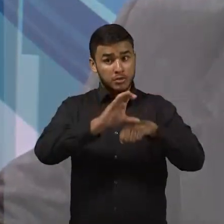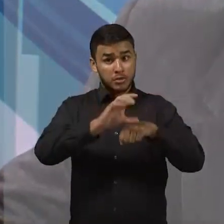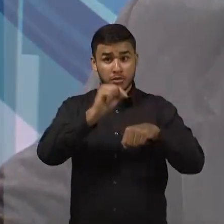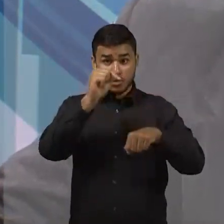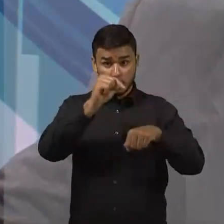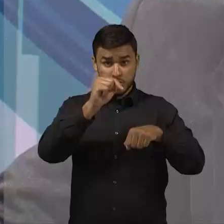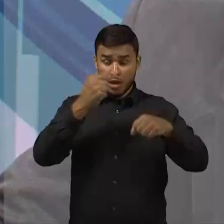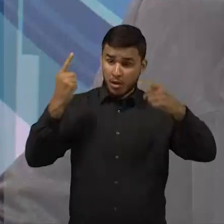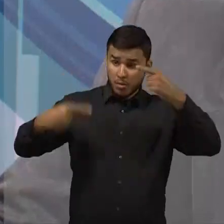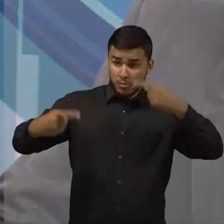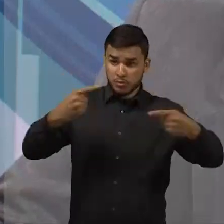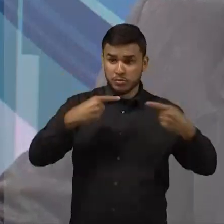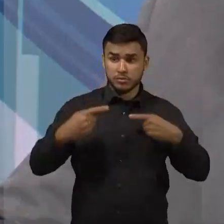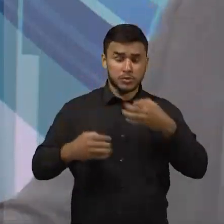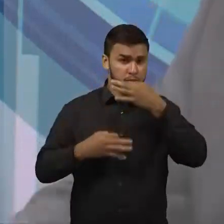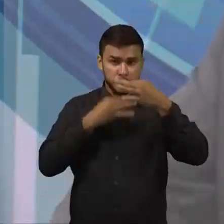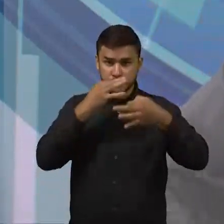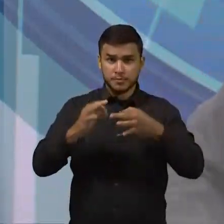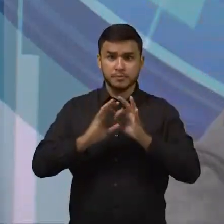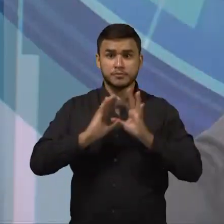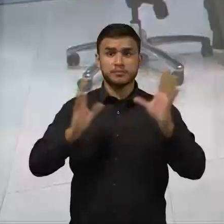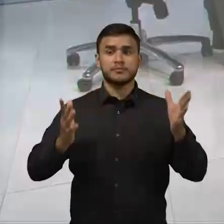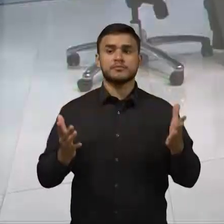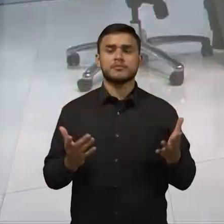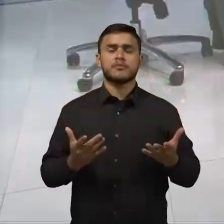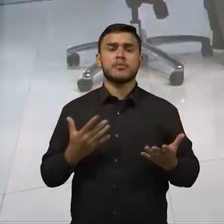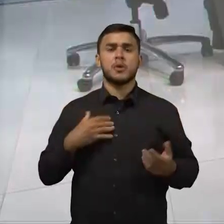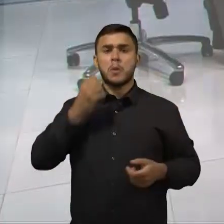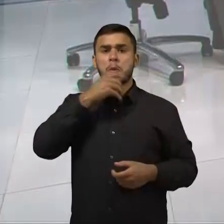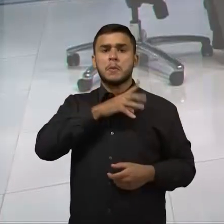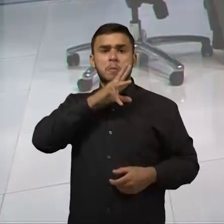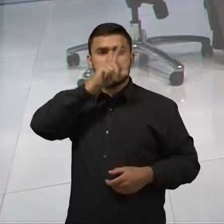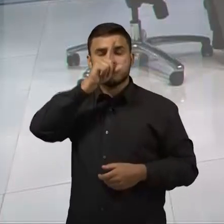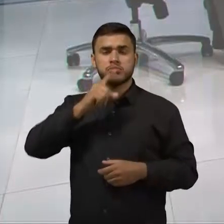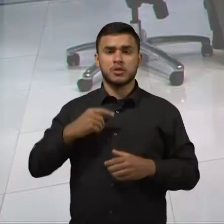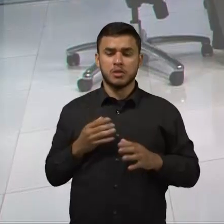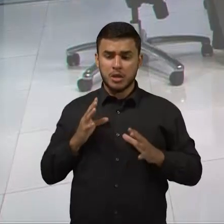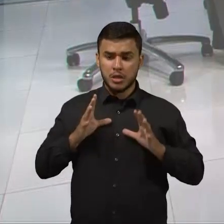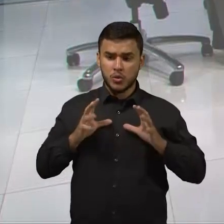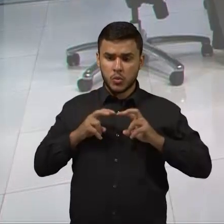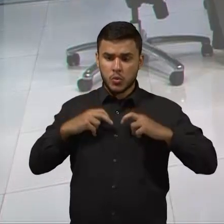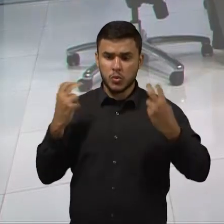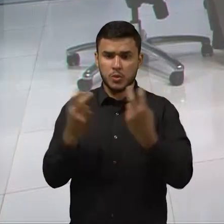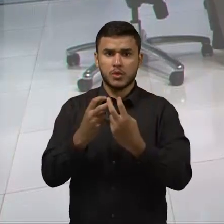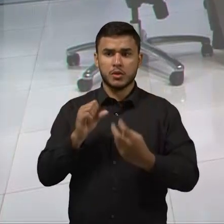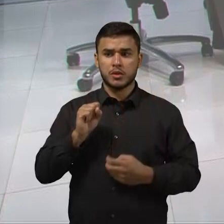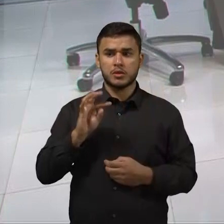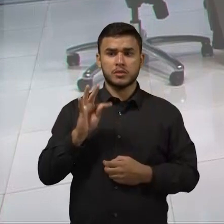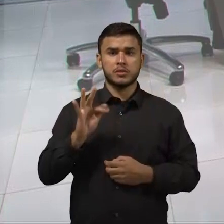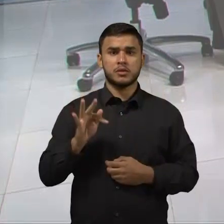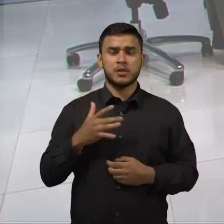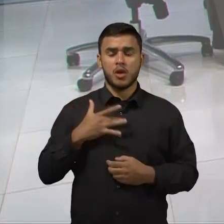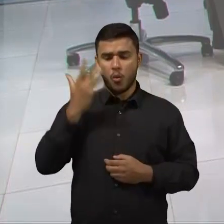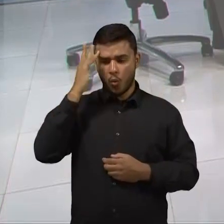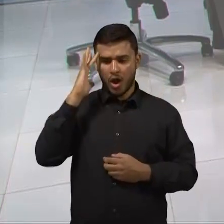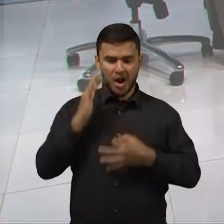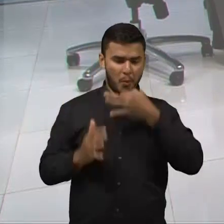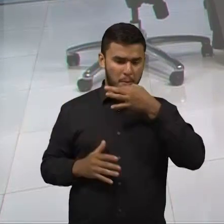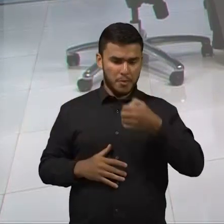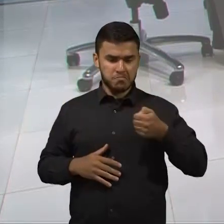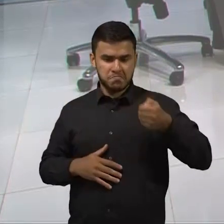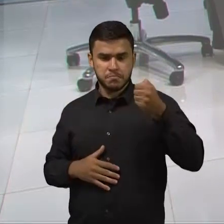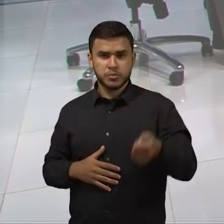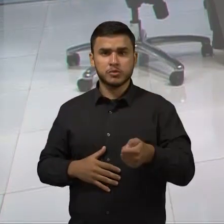política, democrática. PEC. E não para uma disputa dentro de um tribunal que funciona, porque eu sou ministro, então eu acho desse jeito, eu vou